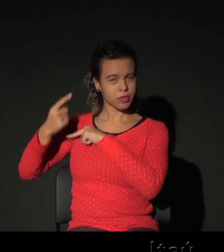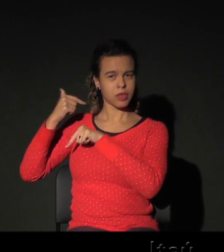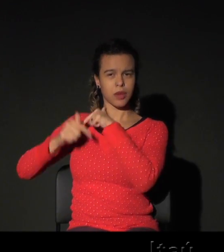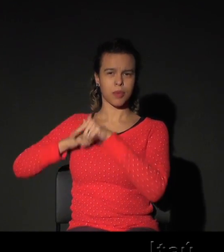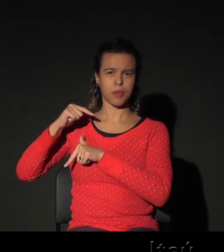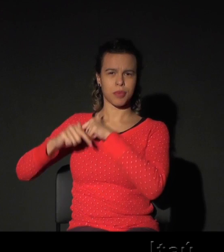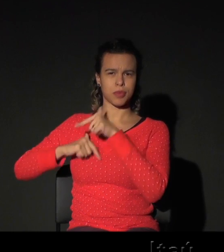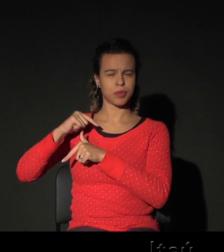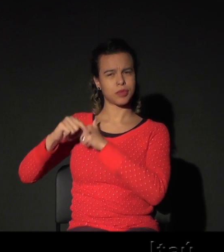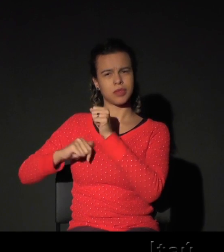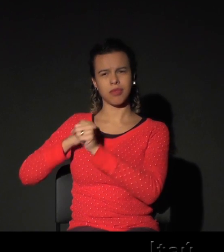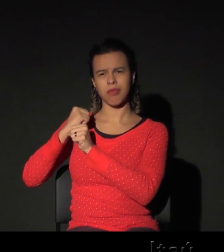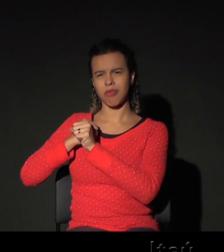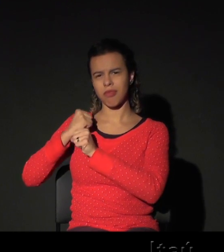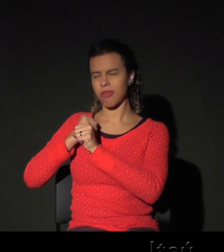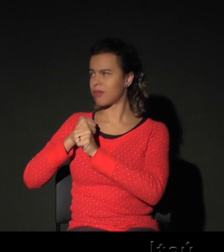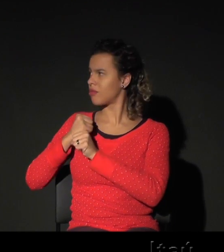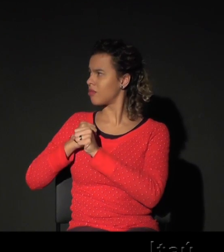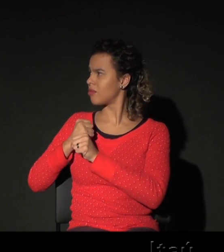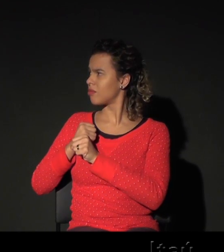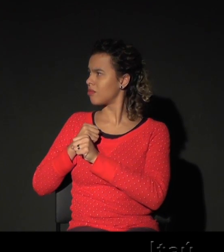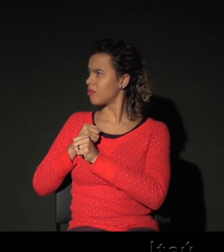há mais